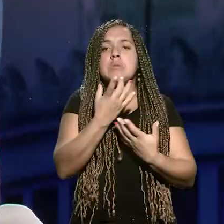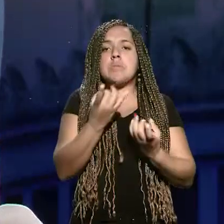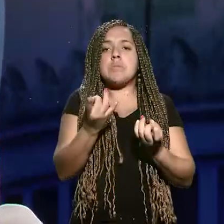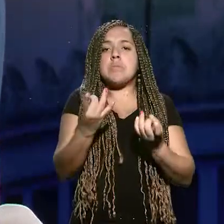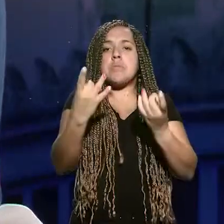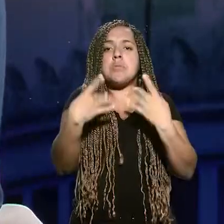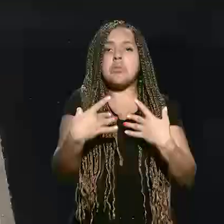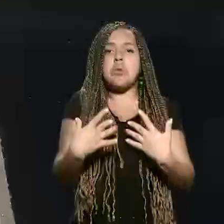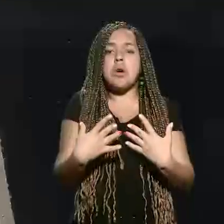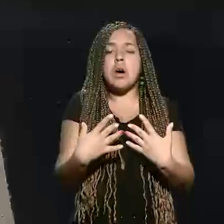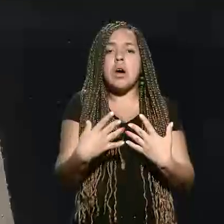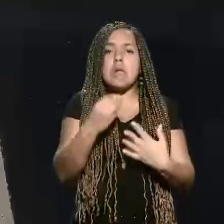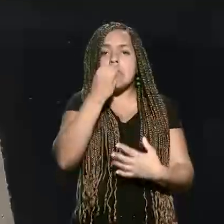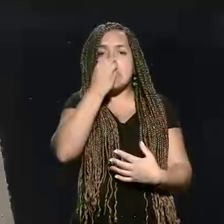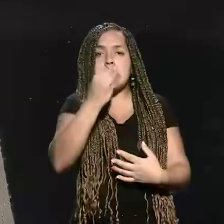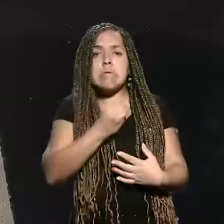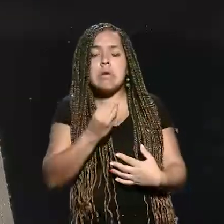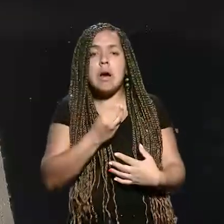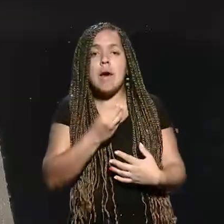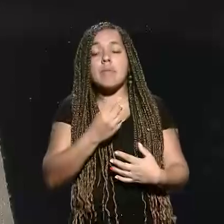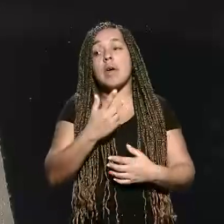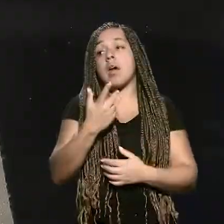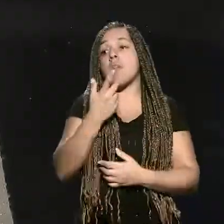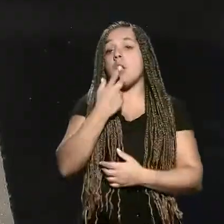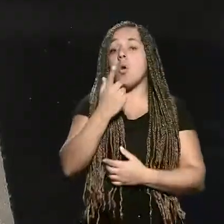Relações familiares. A gente tem agora uma